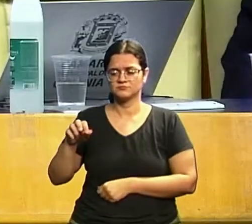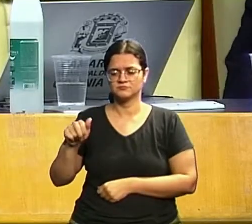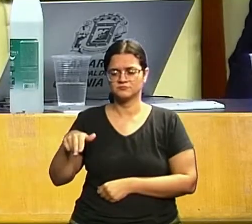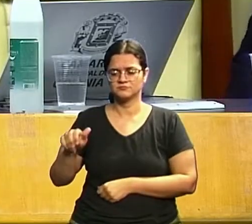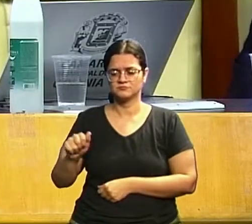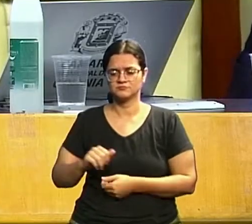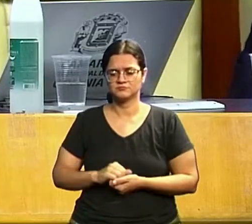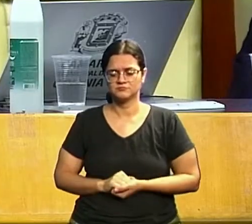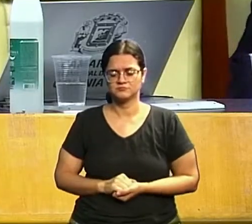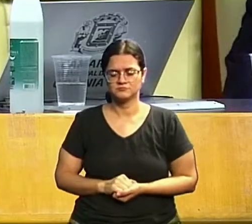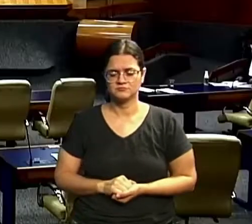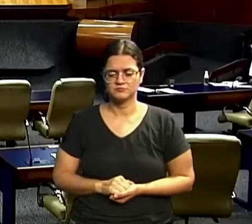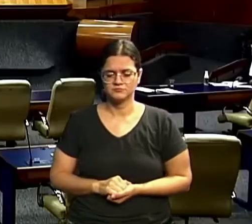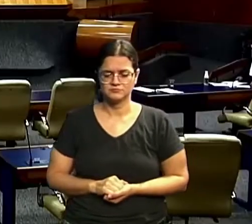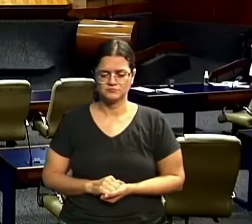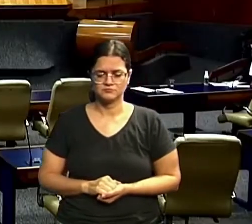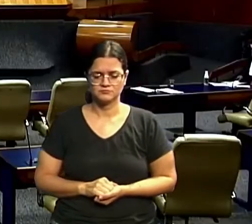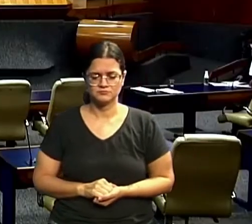Santana.